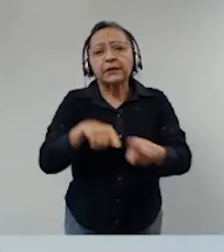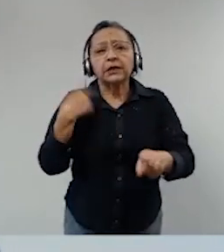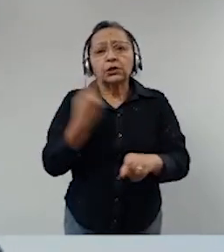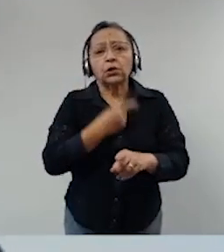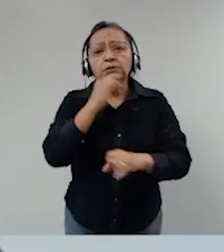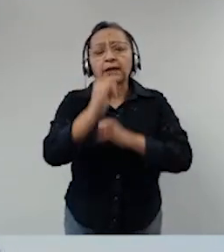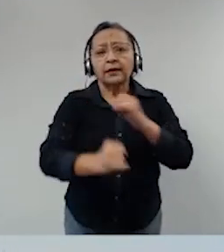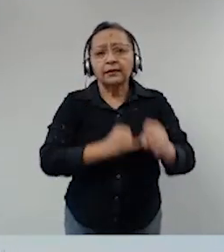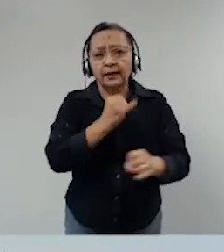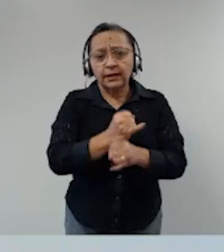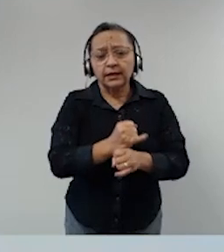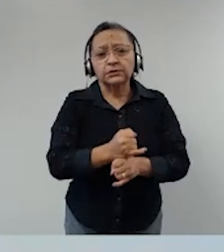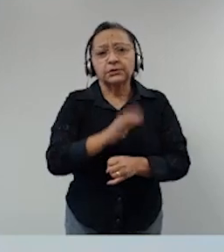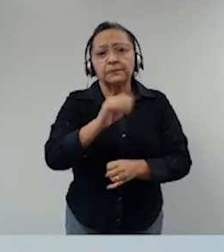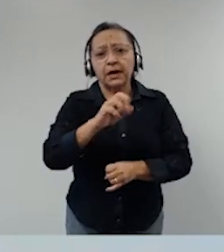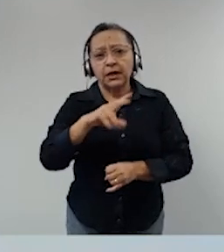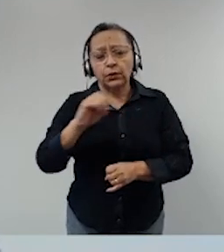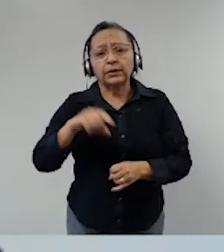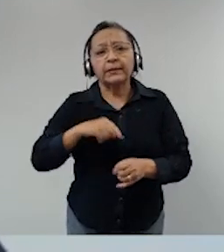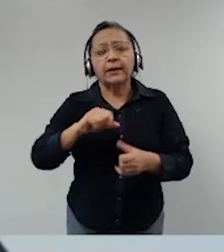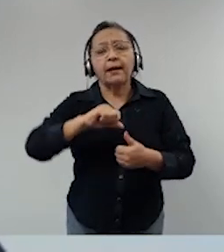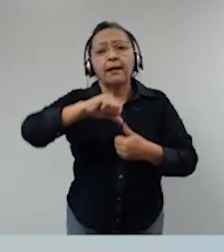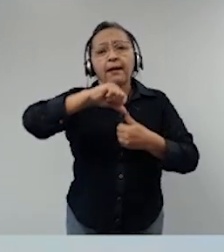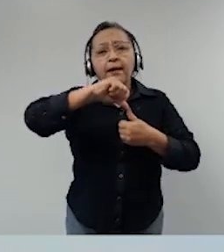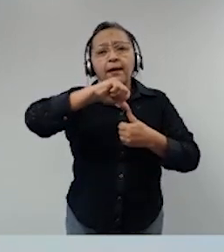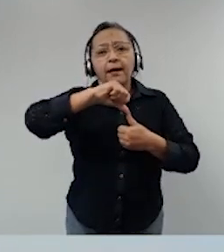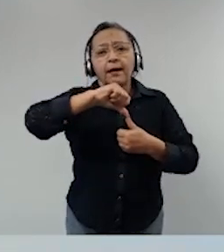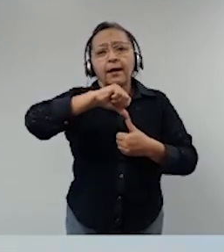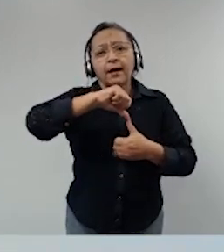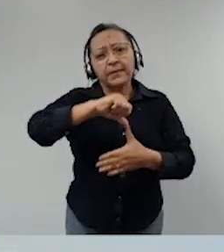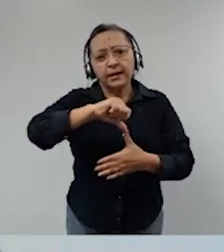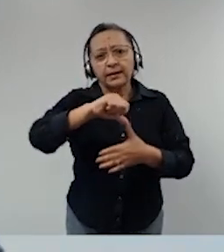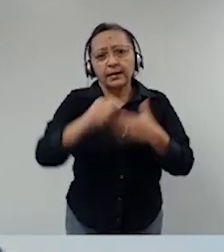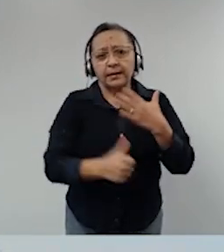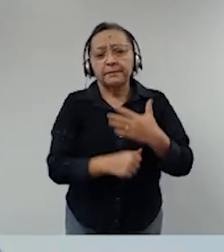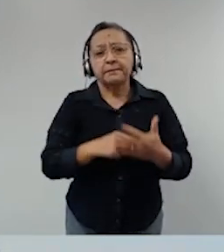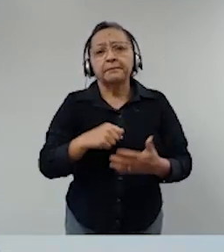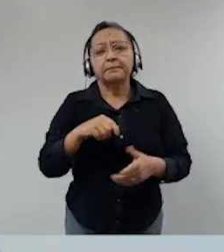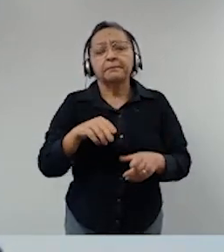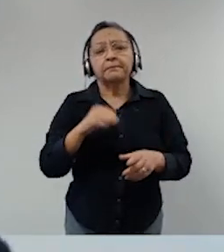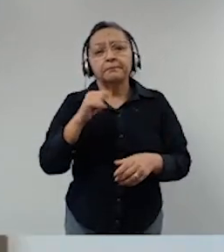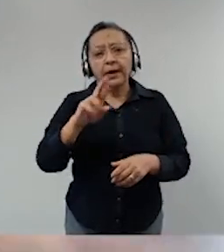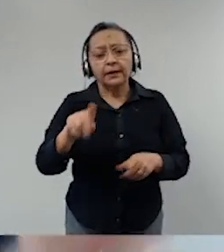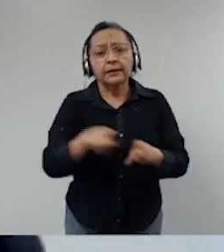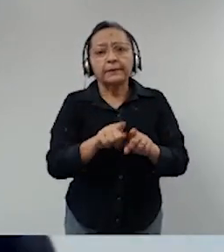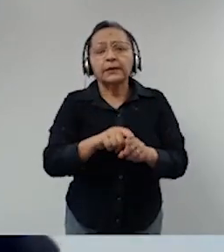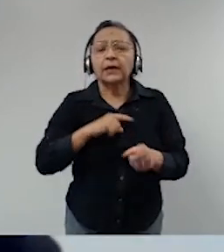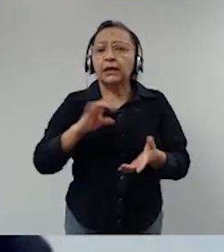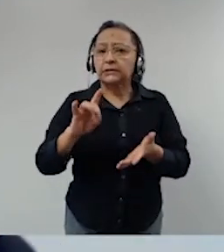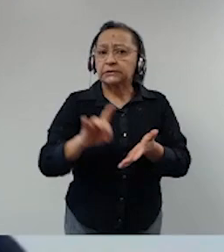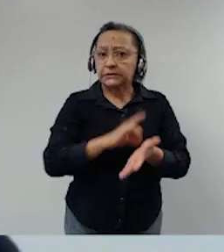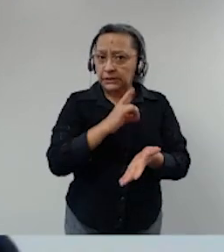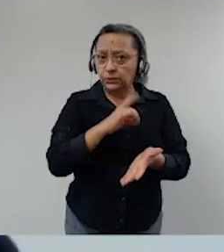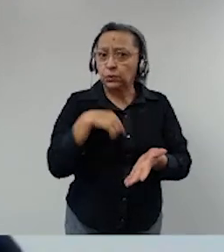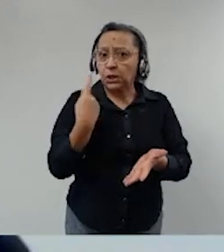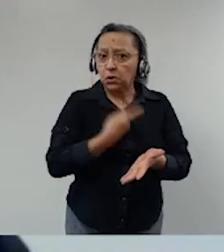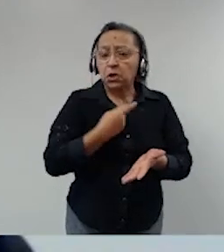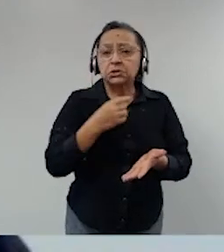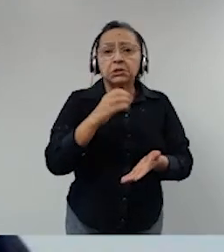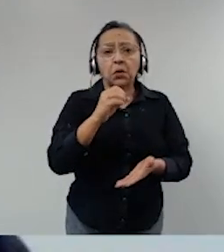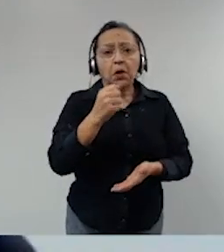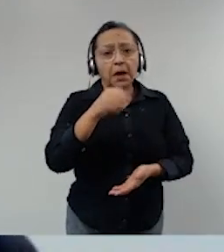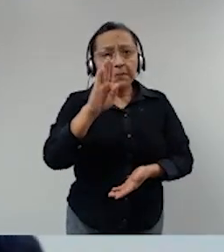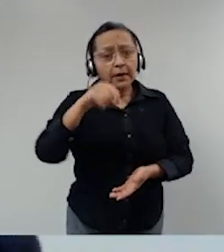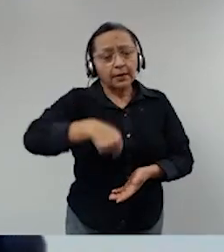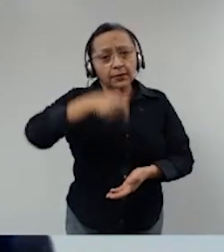International Bar Association e da American Bar Association, entre outros, além de estar também inscrito na nossa Ordem dos Advogados do